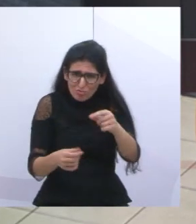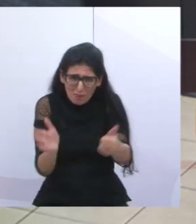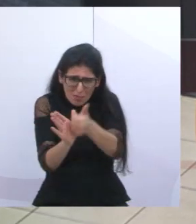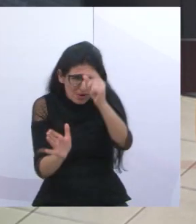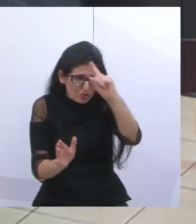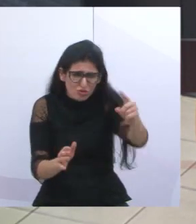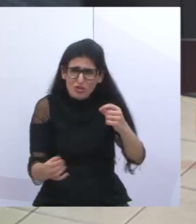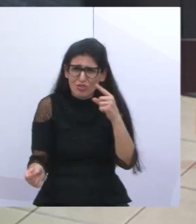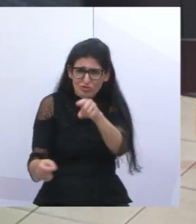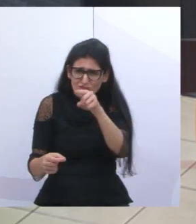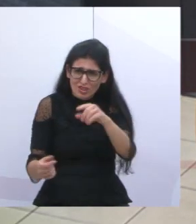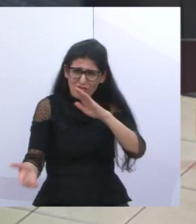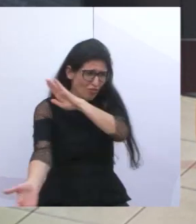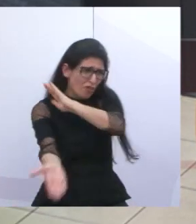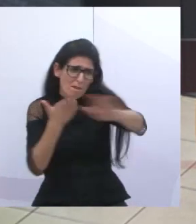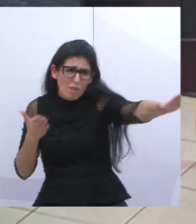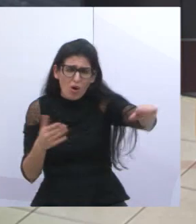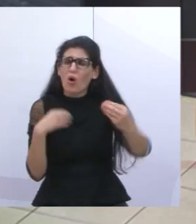Paulinho?